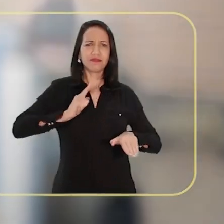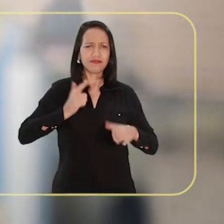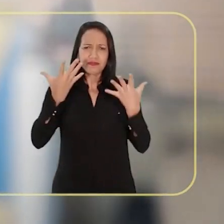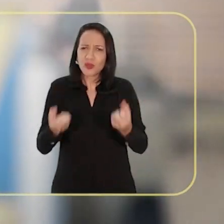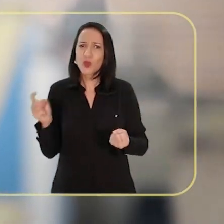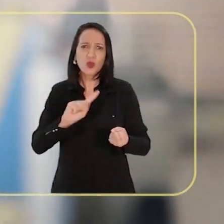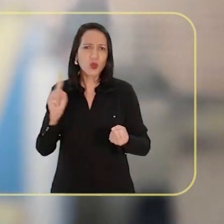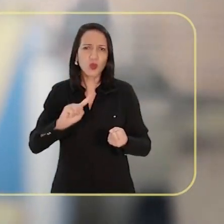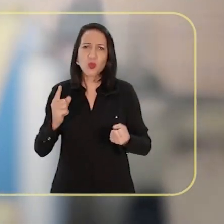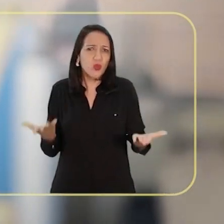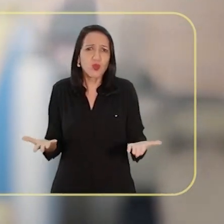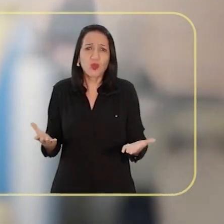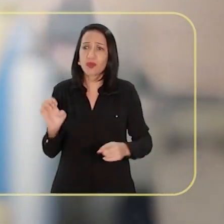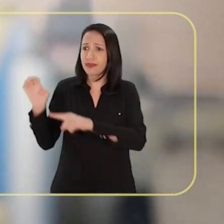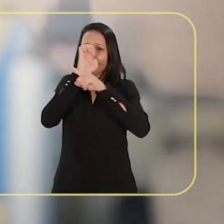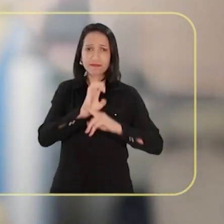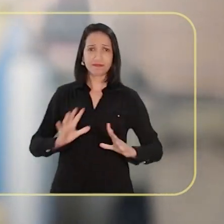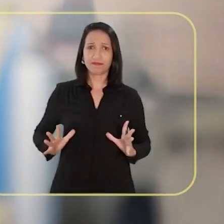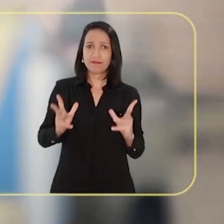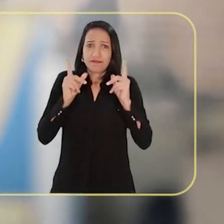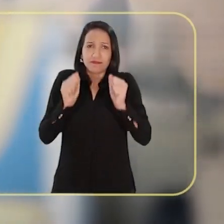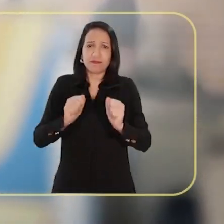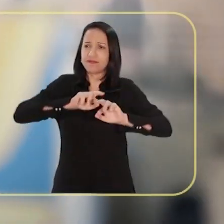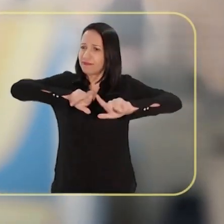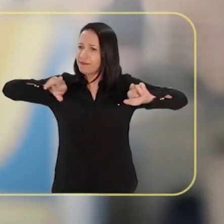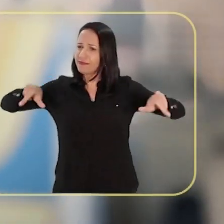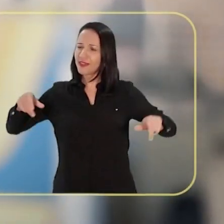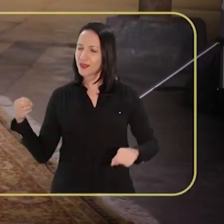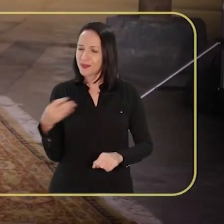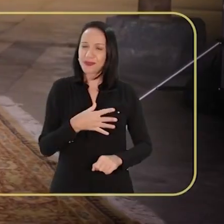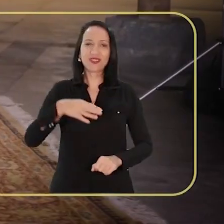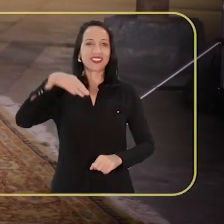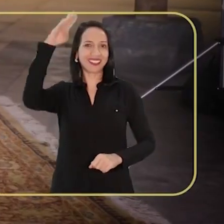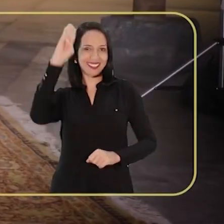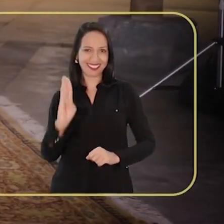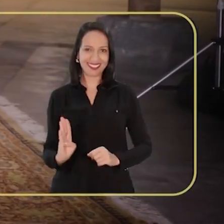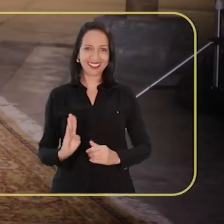sentido, muito menos do estado mais rico, mais diverso e moderno do país.